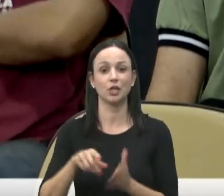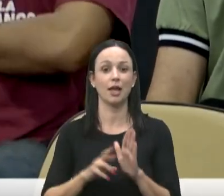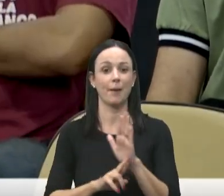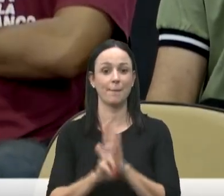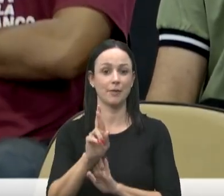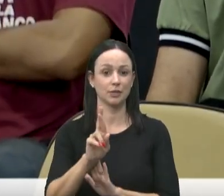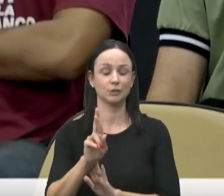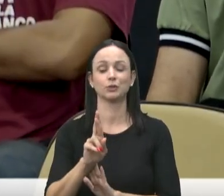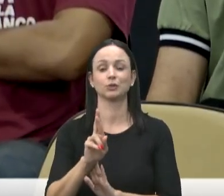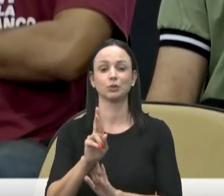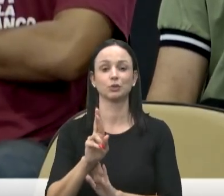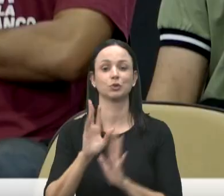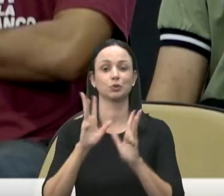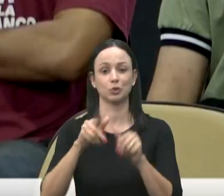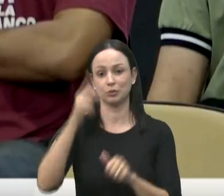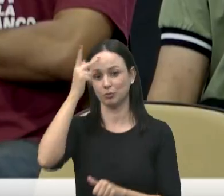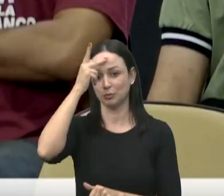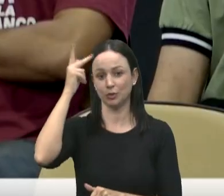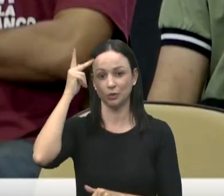representação de todas as pessoas,